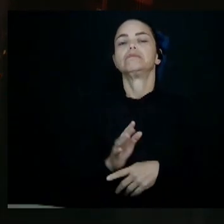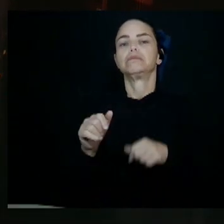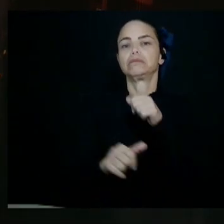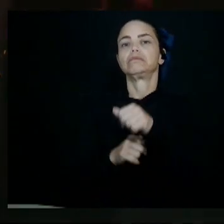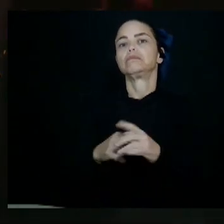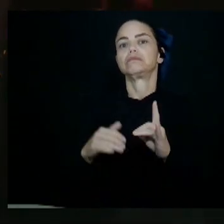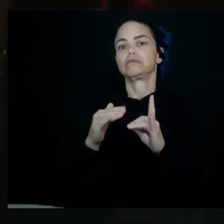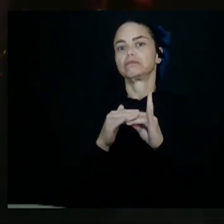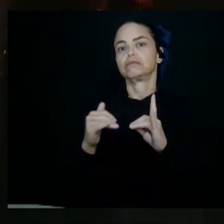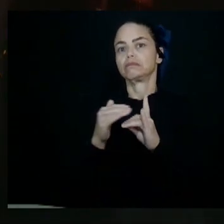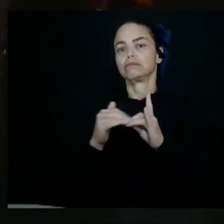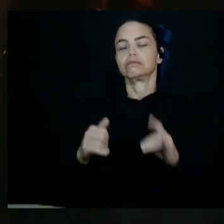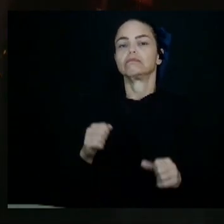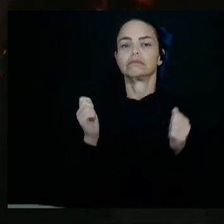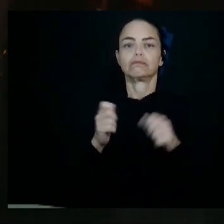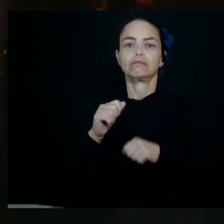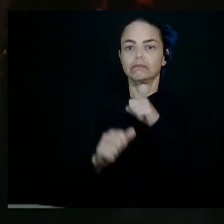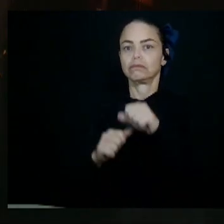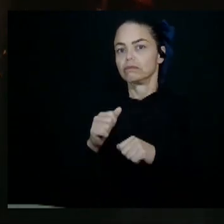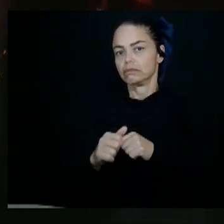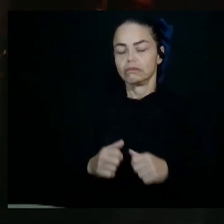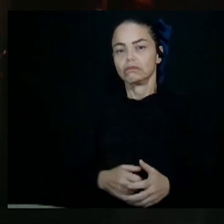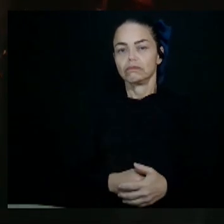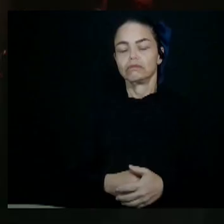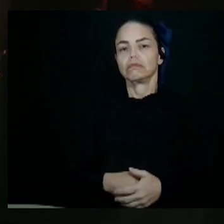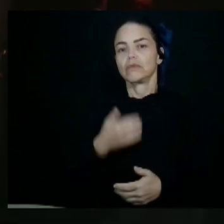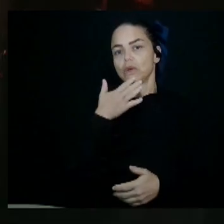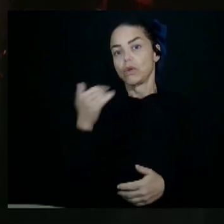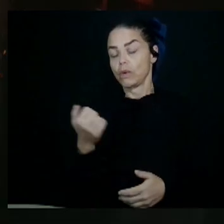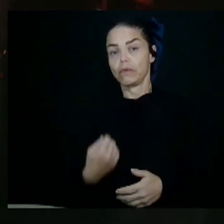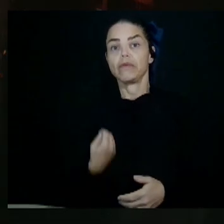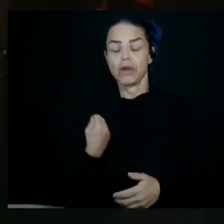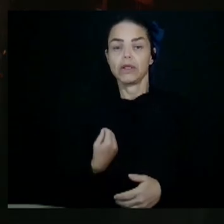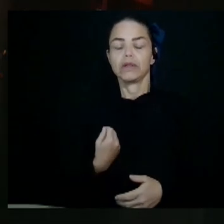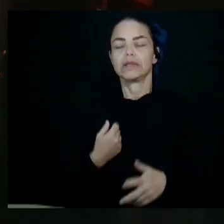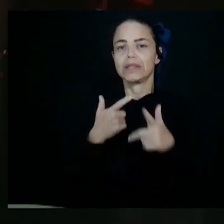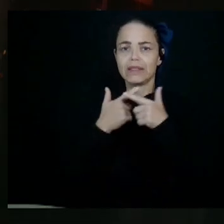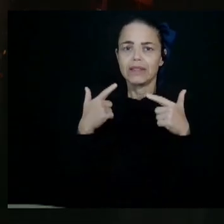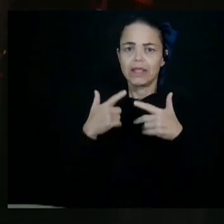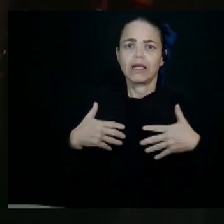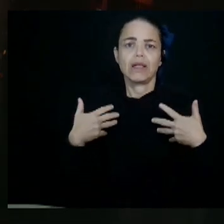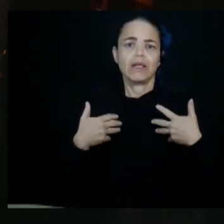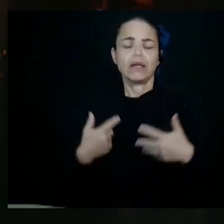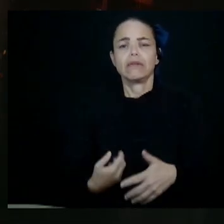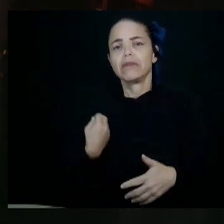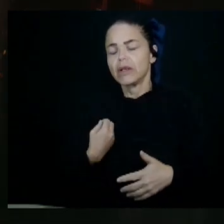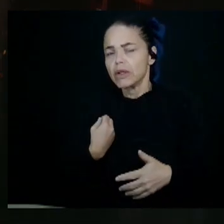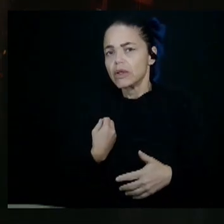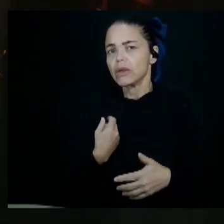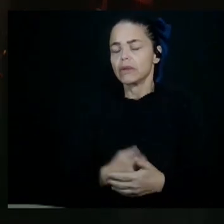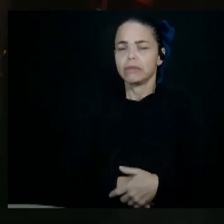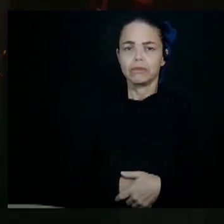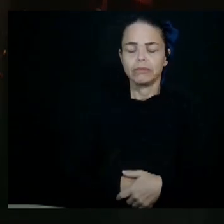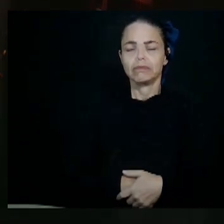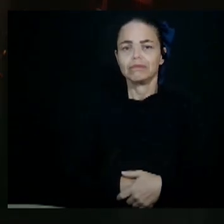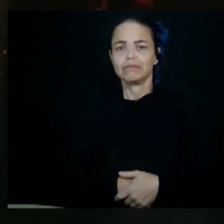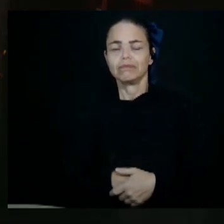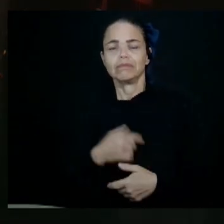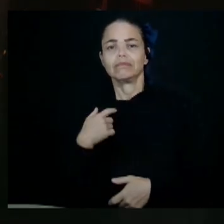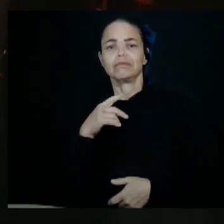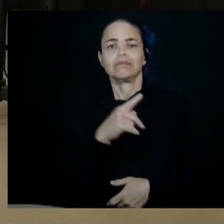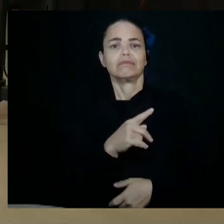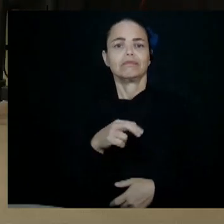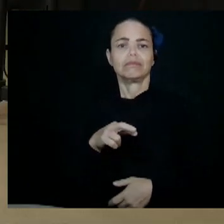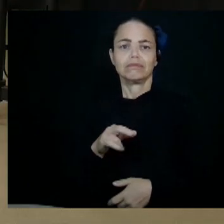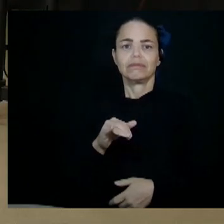realmente transformar a digestão e até melhorar o humor da pessoa? Vamos direcionar para a Priscila, né,